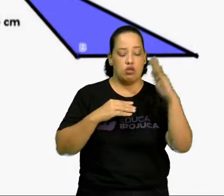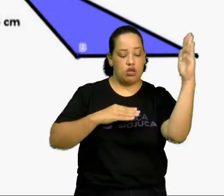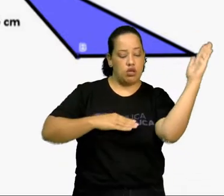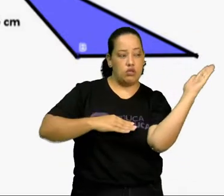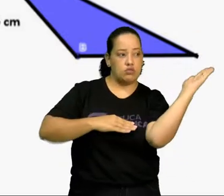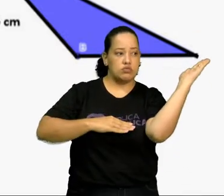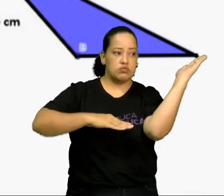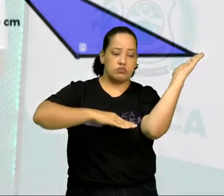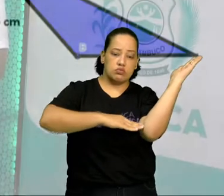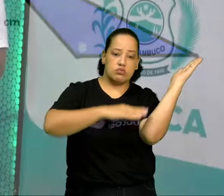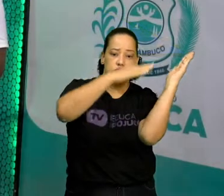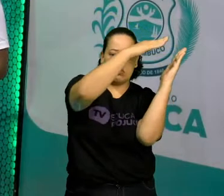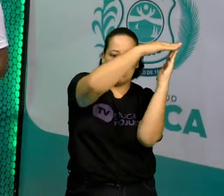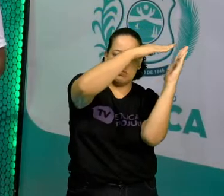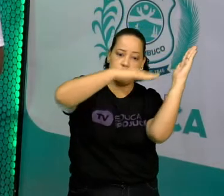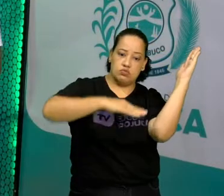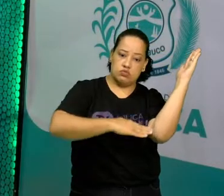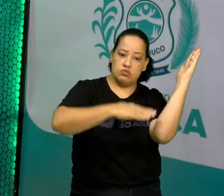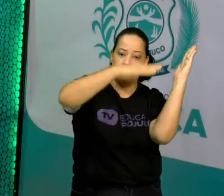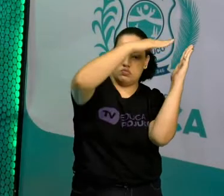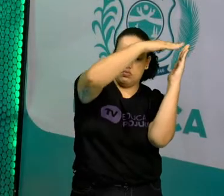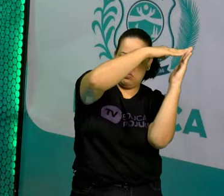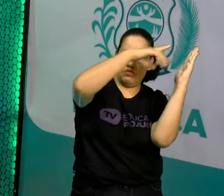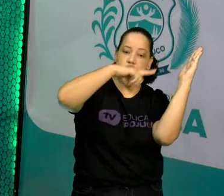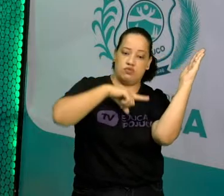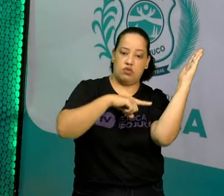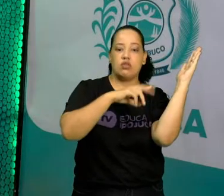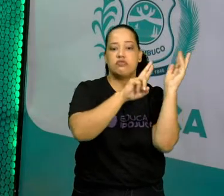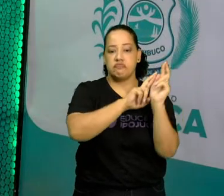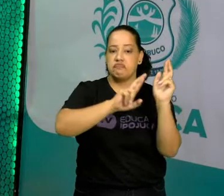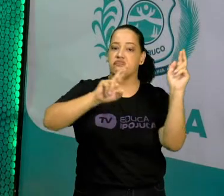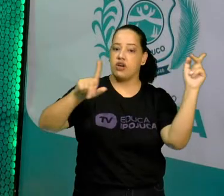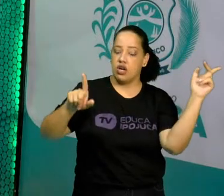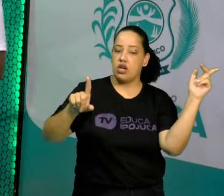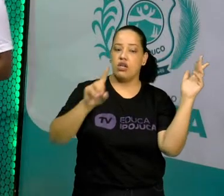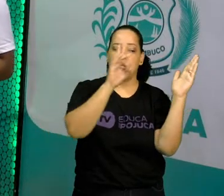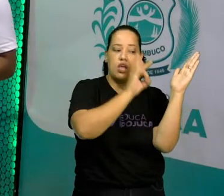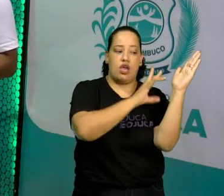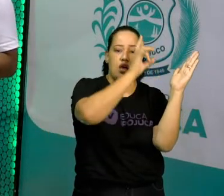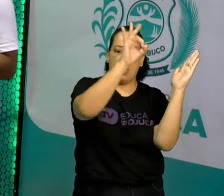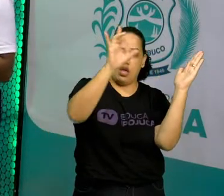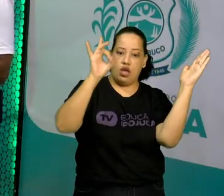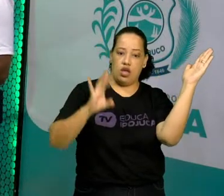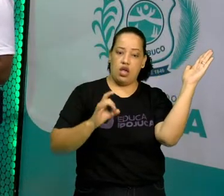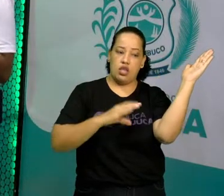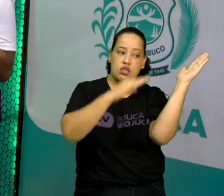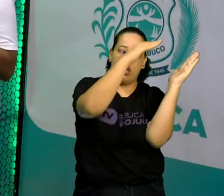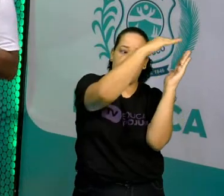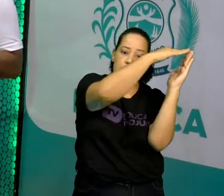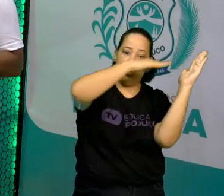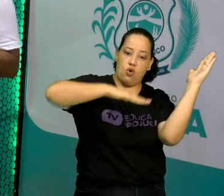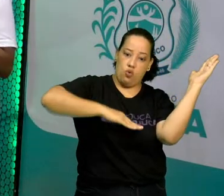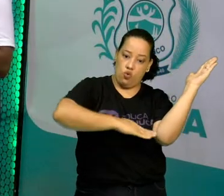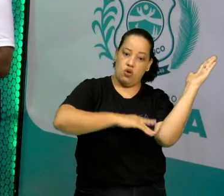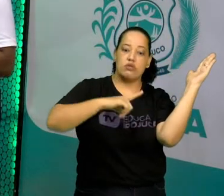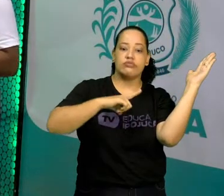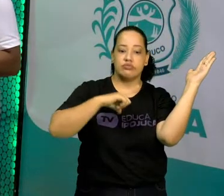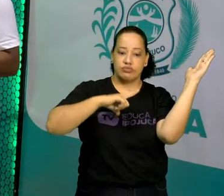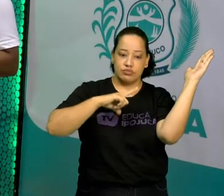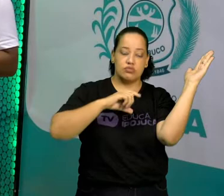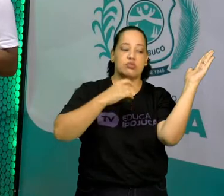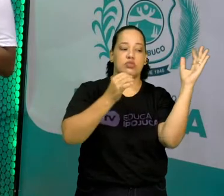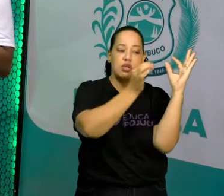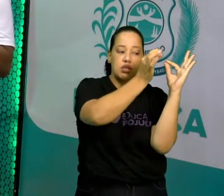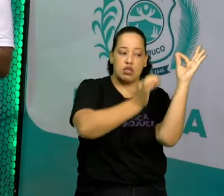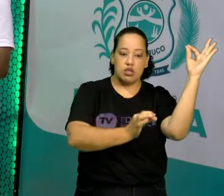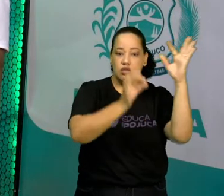lados são distintas o diferente Note que cada lado desse último triângulo sempre medidas